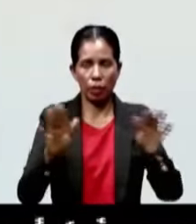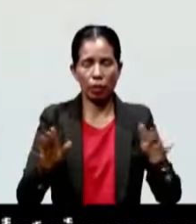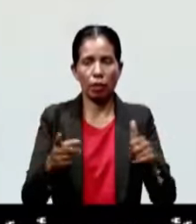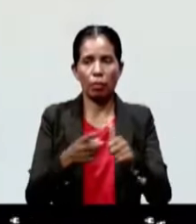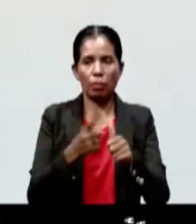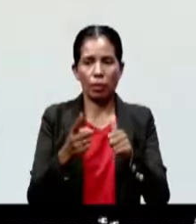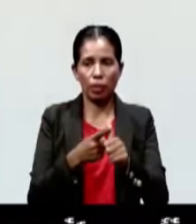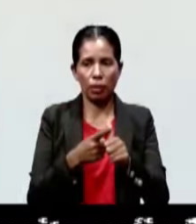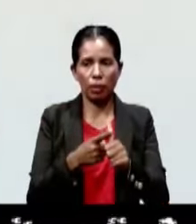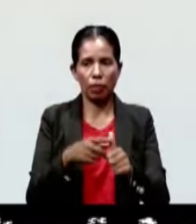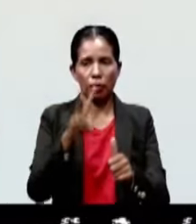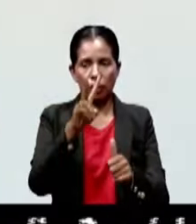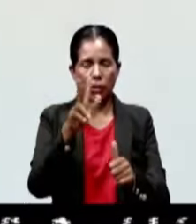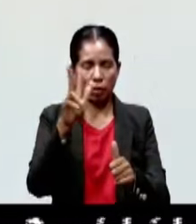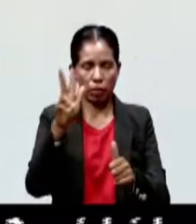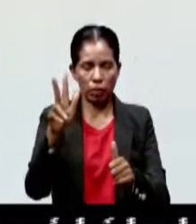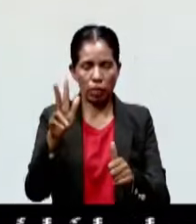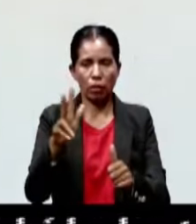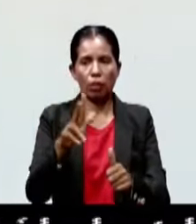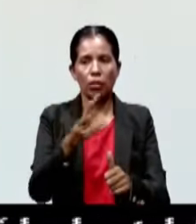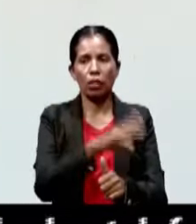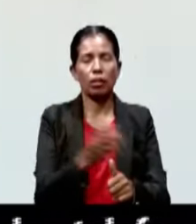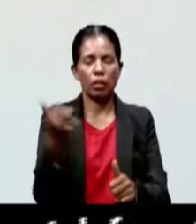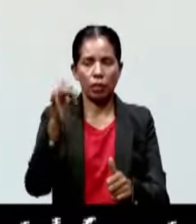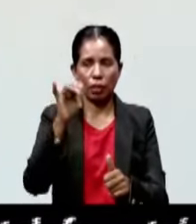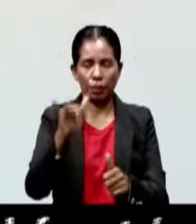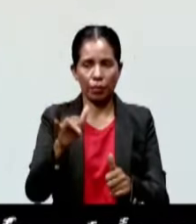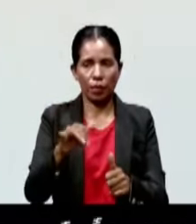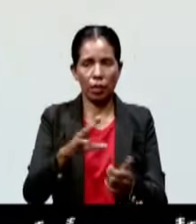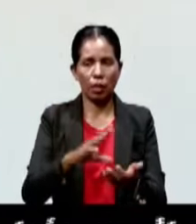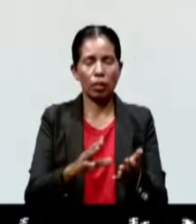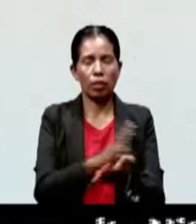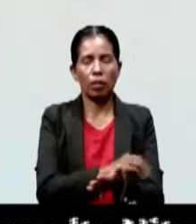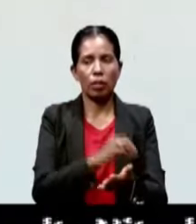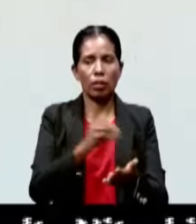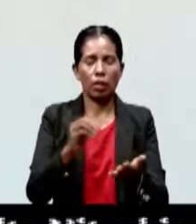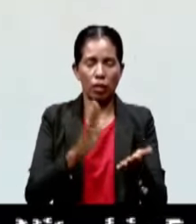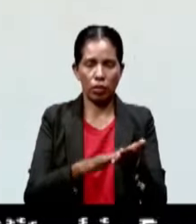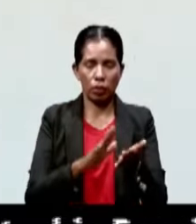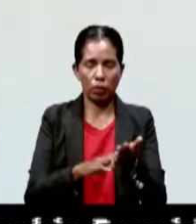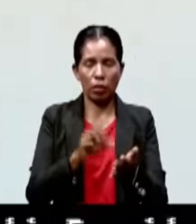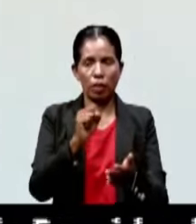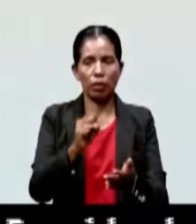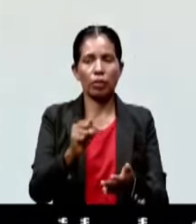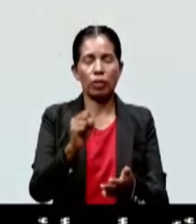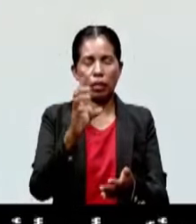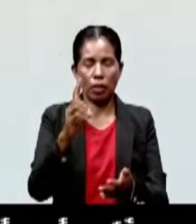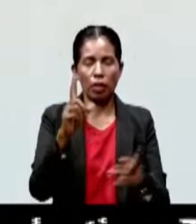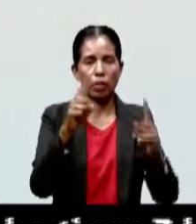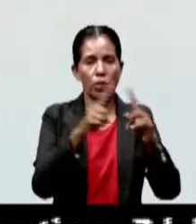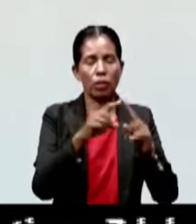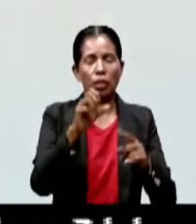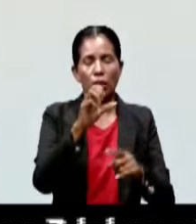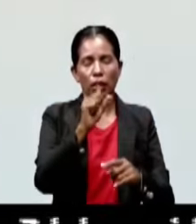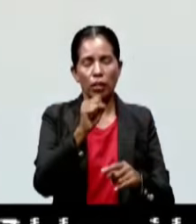primeiro, segundo, no terceiro ciclo, ou seja, e a primeiro ano do nono ano,